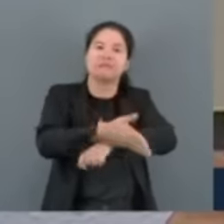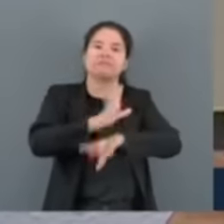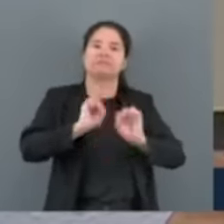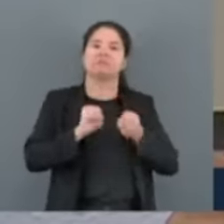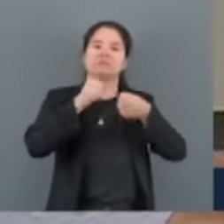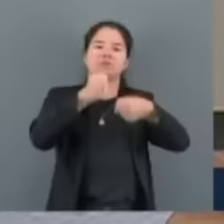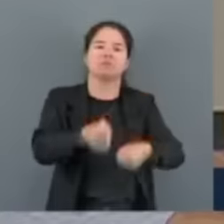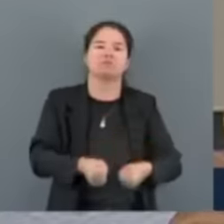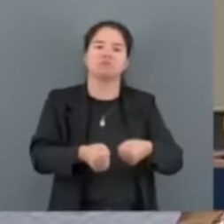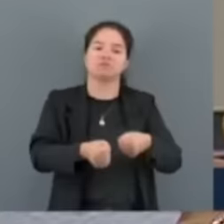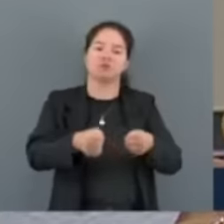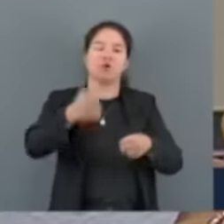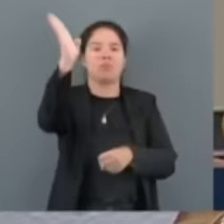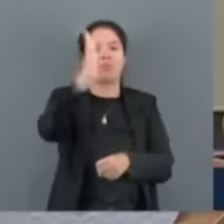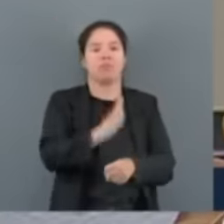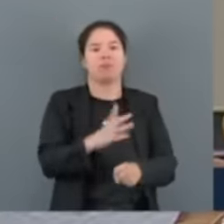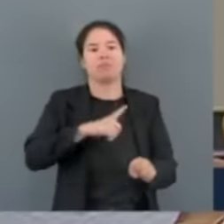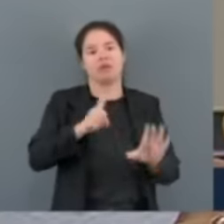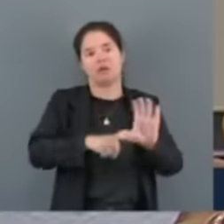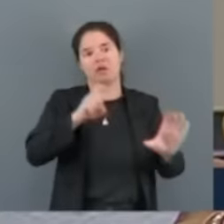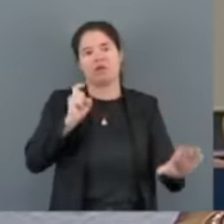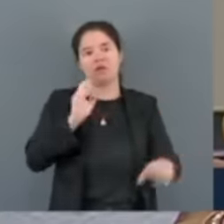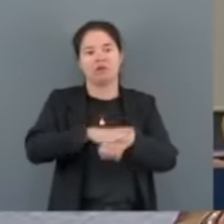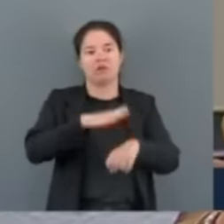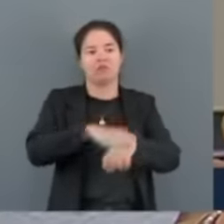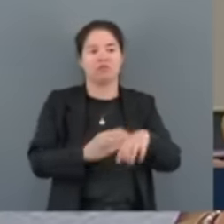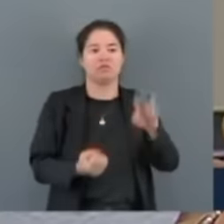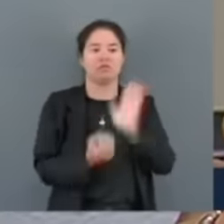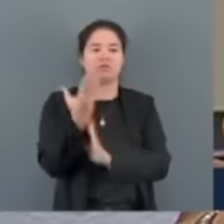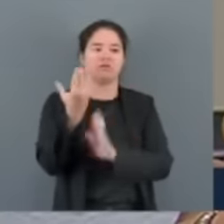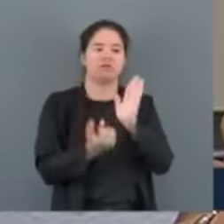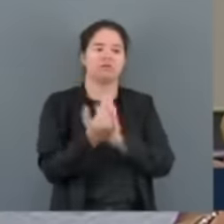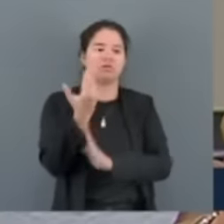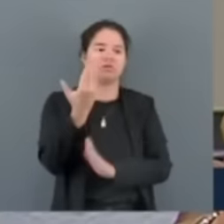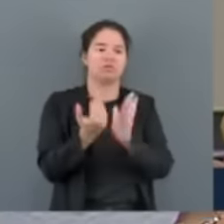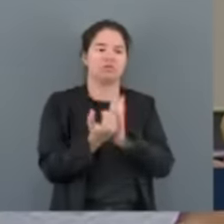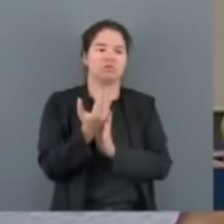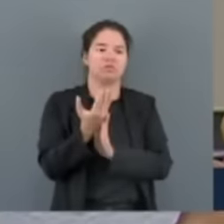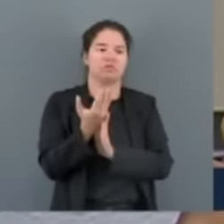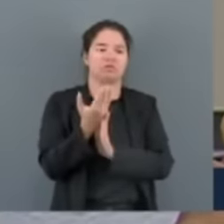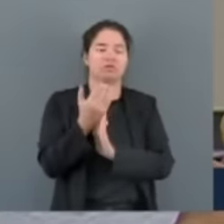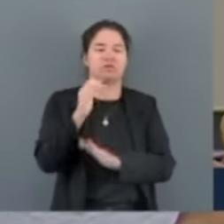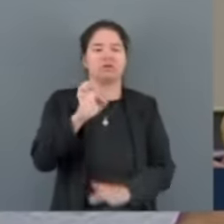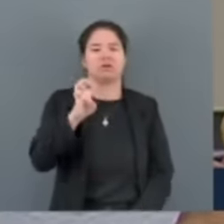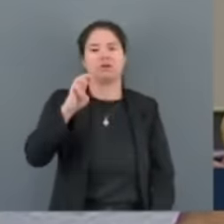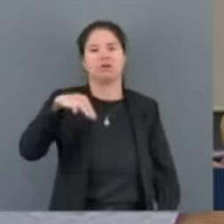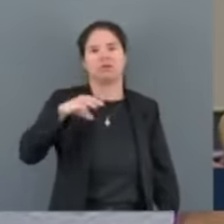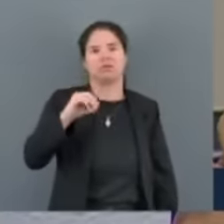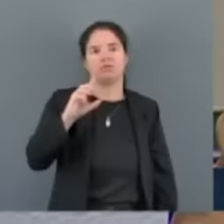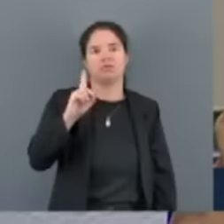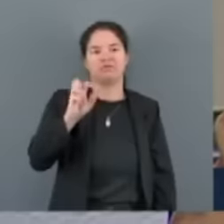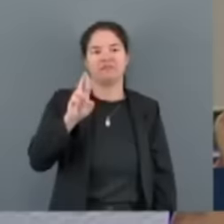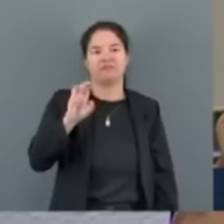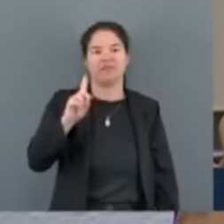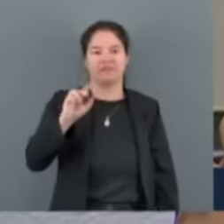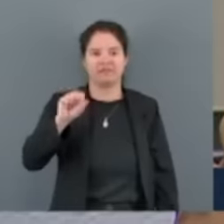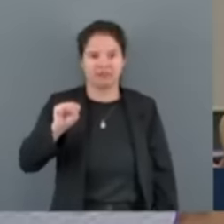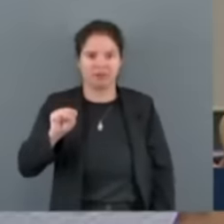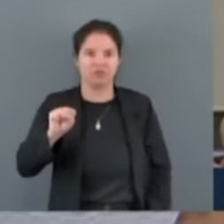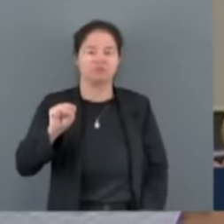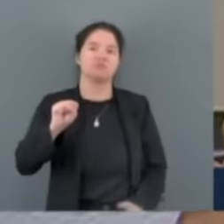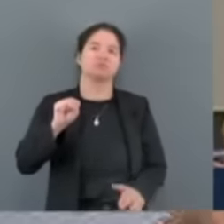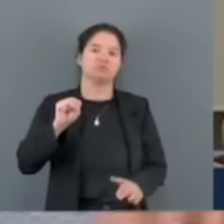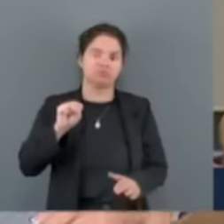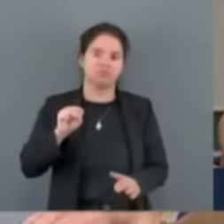Brasil tenha autonomia na produção de hemoderivados, que é o grande objetivo da criação da Hemobras e que